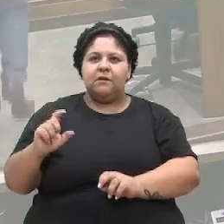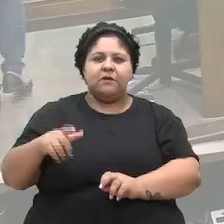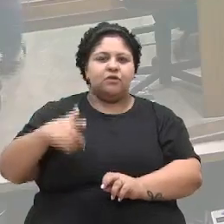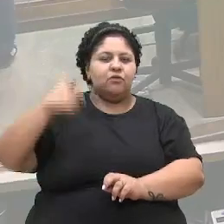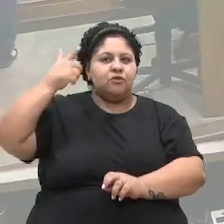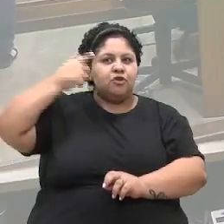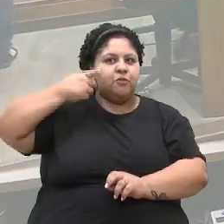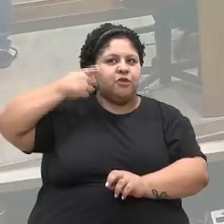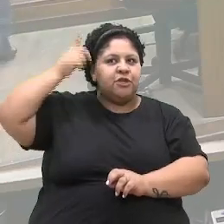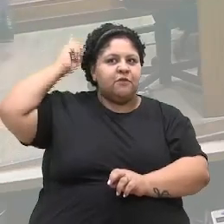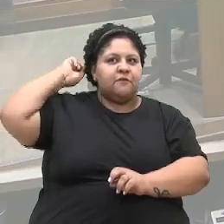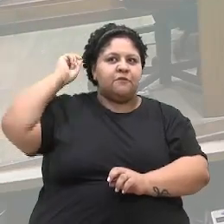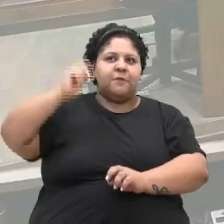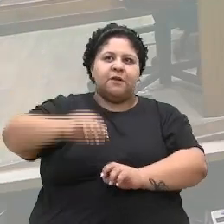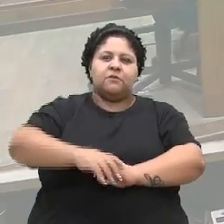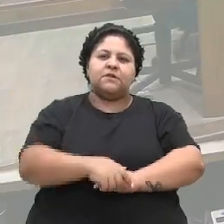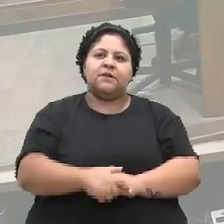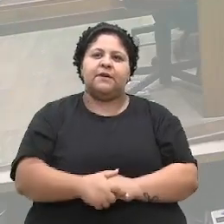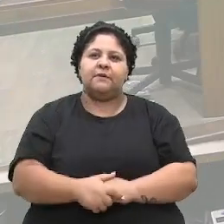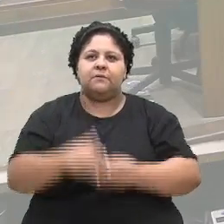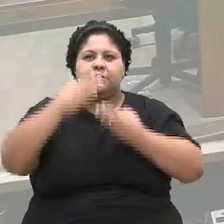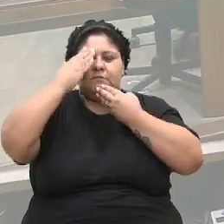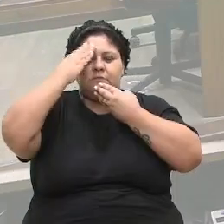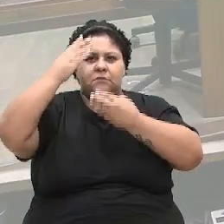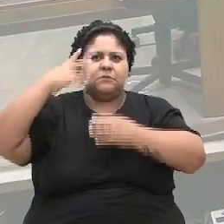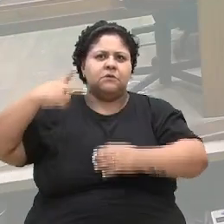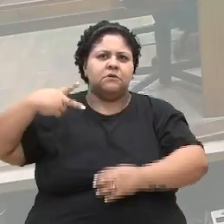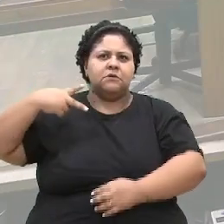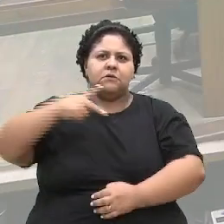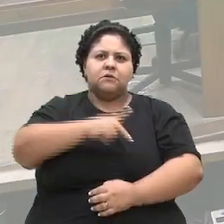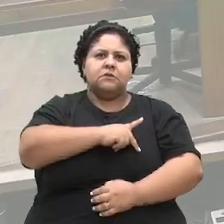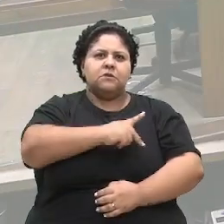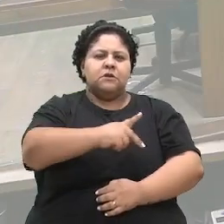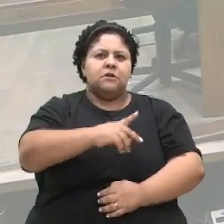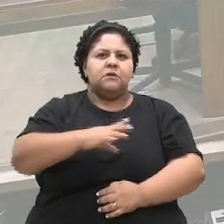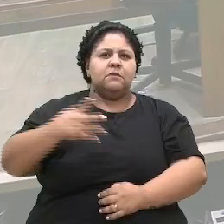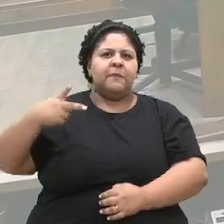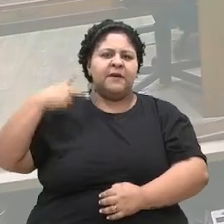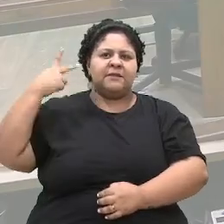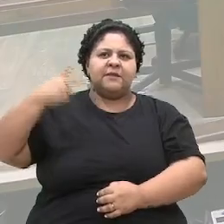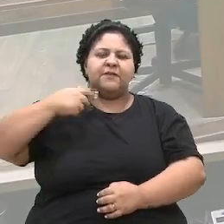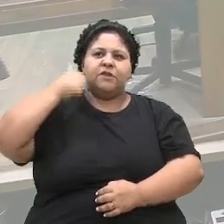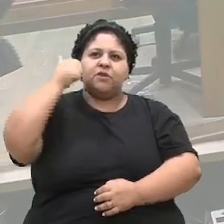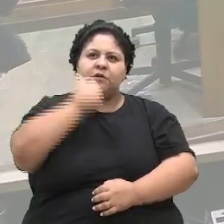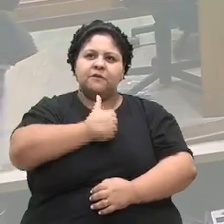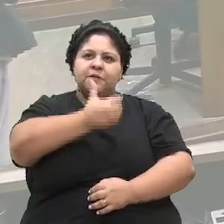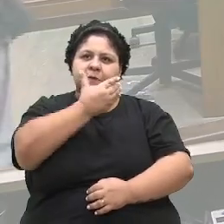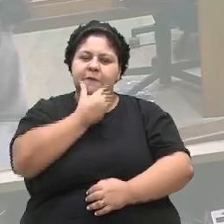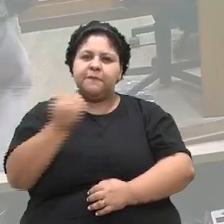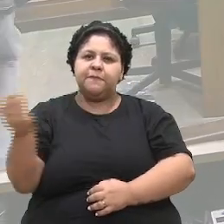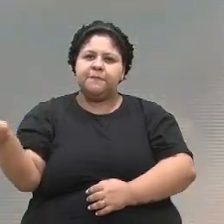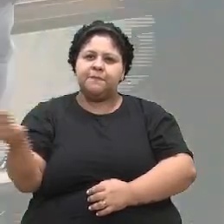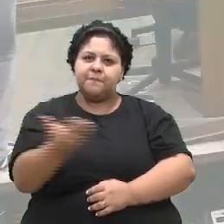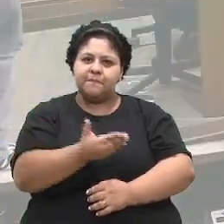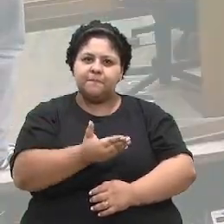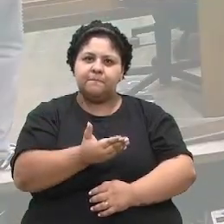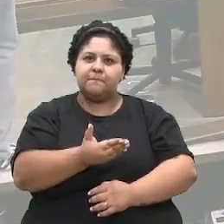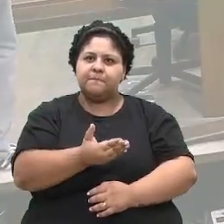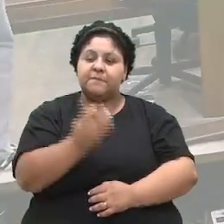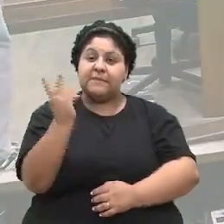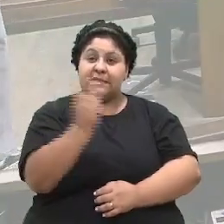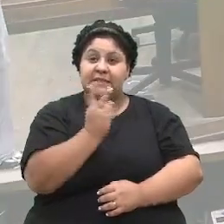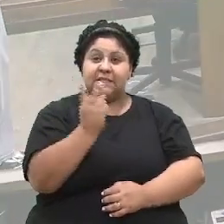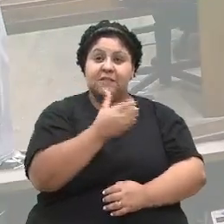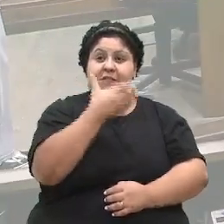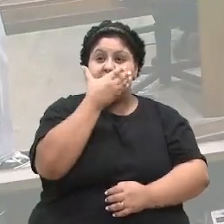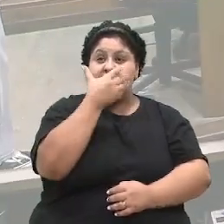Obrigado, presidente, nobres colegas vereadores, público presente, todos que nos assistem. Queria cumprimentar aqui, então, a Silvana Piroli e